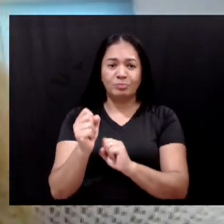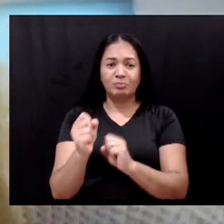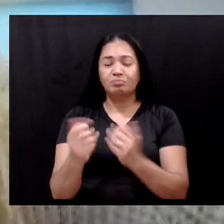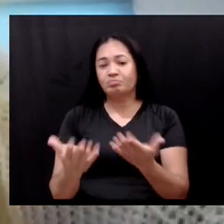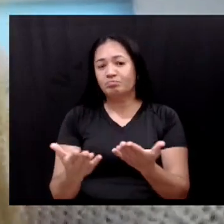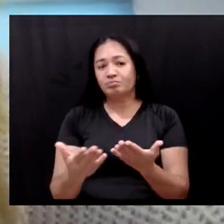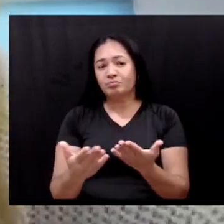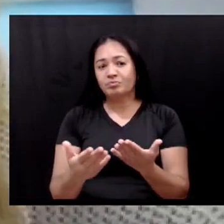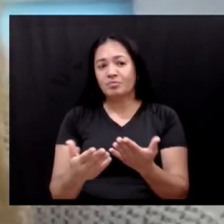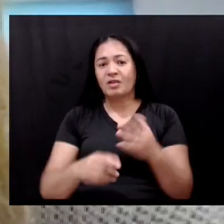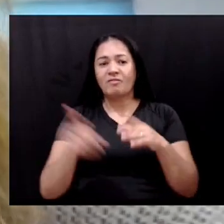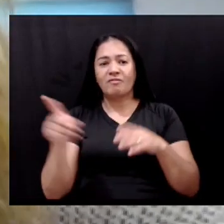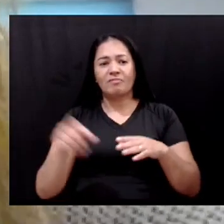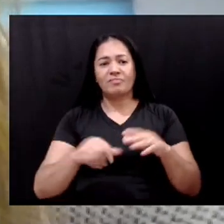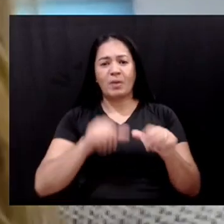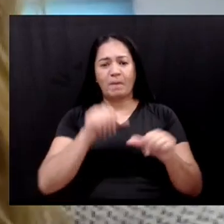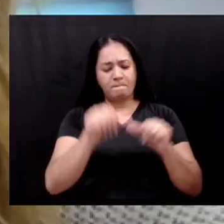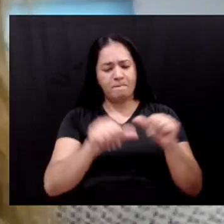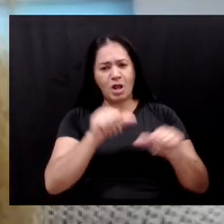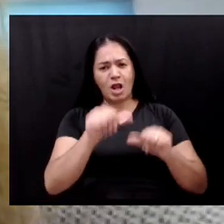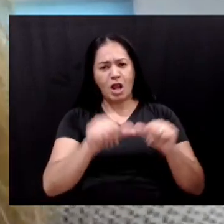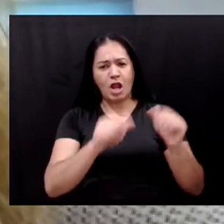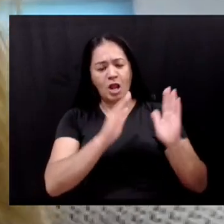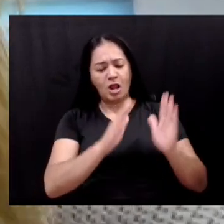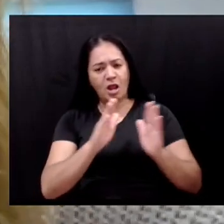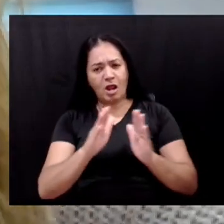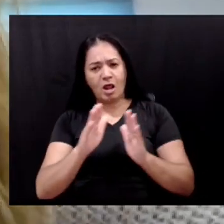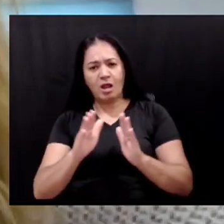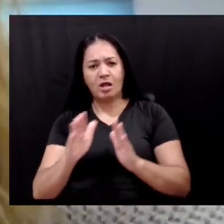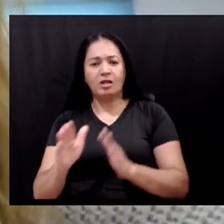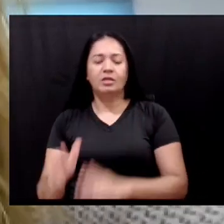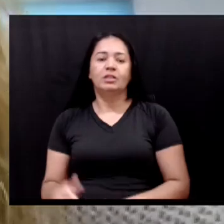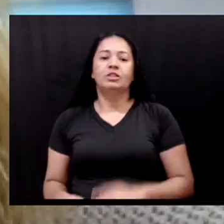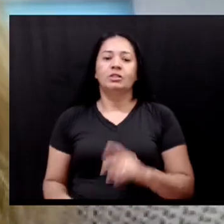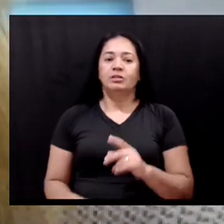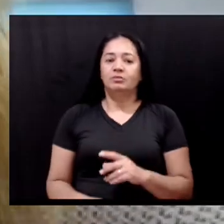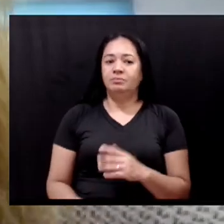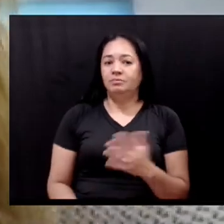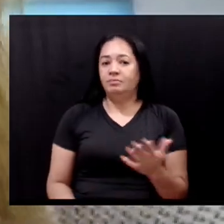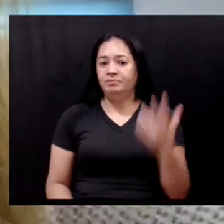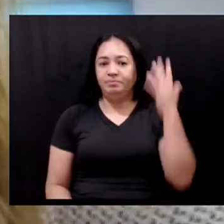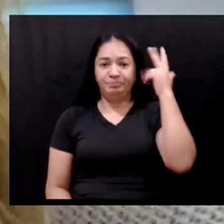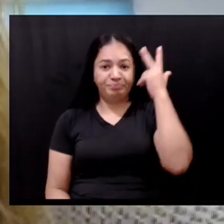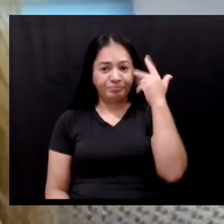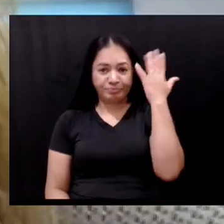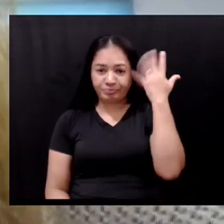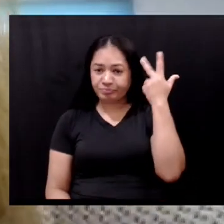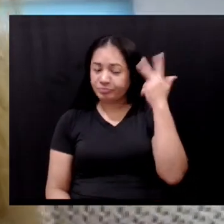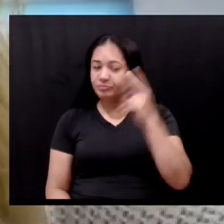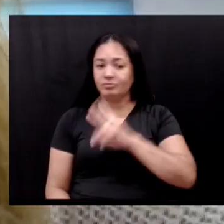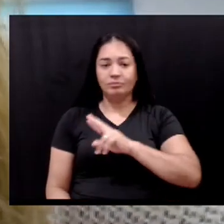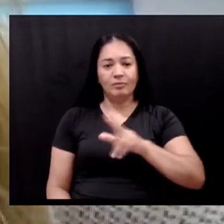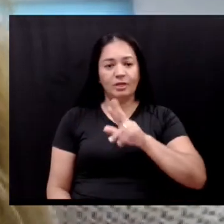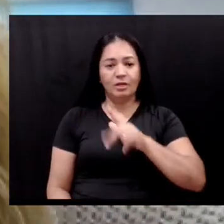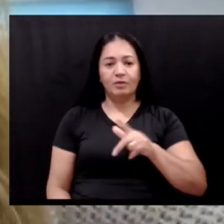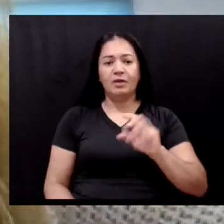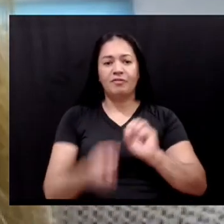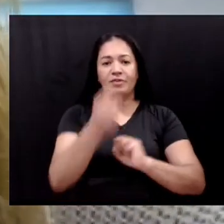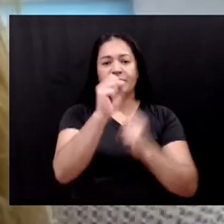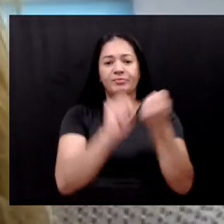por muitos processos, então não são os mais naturais, eles passam na indústria e